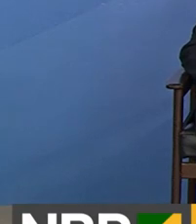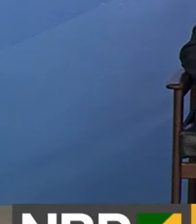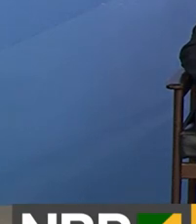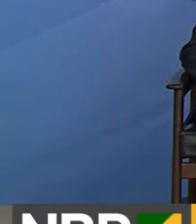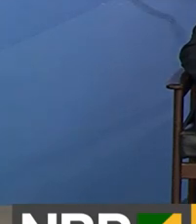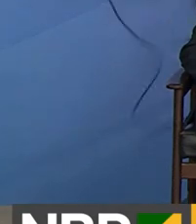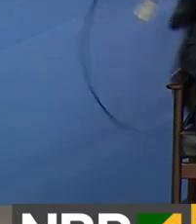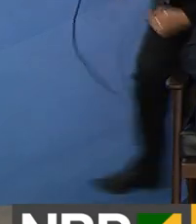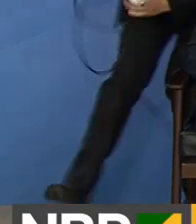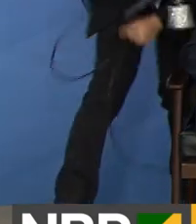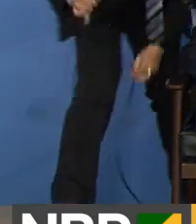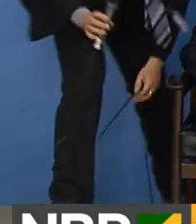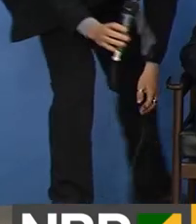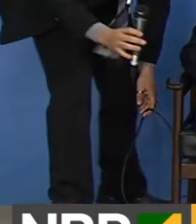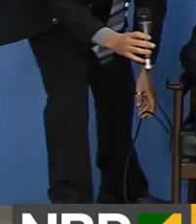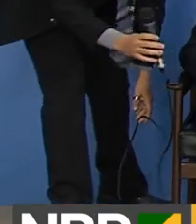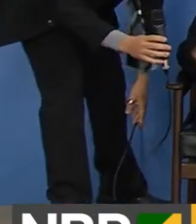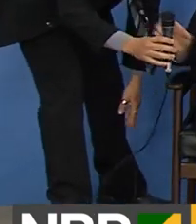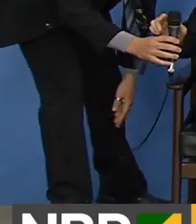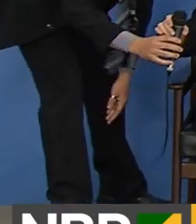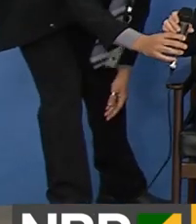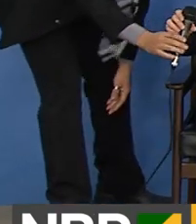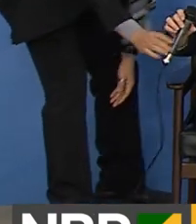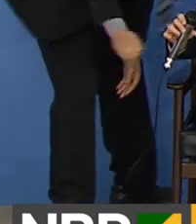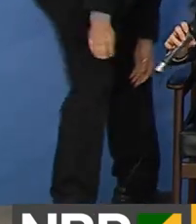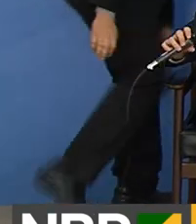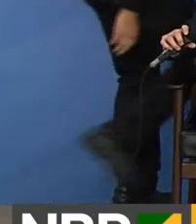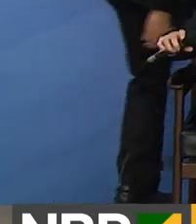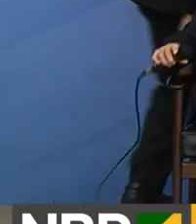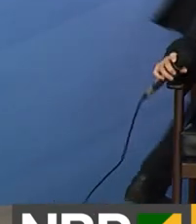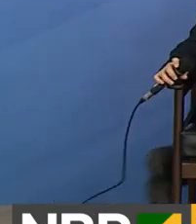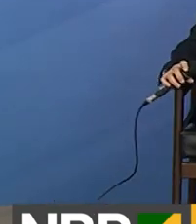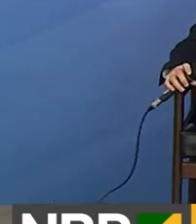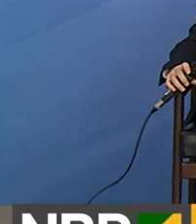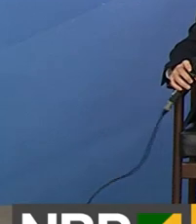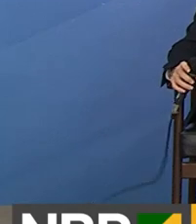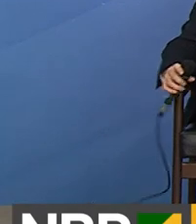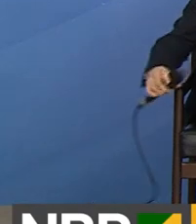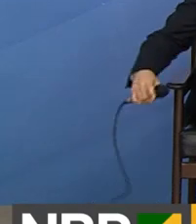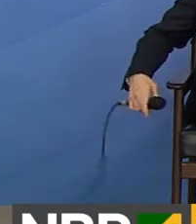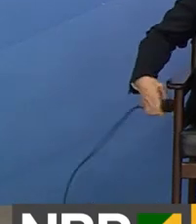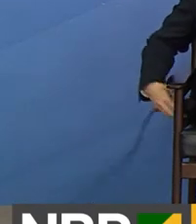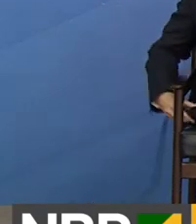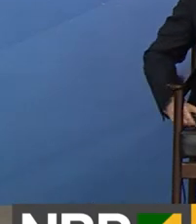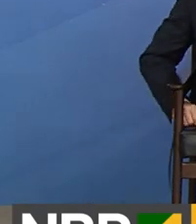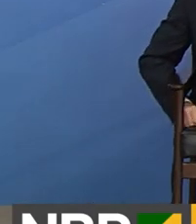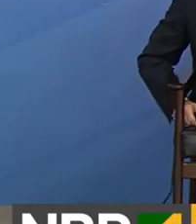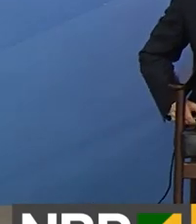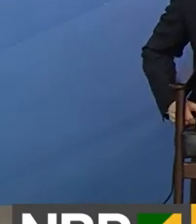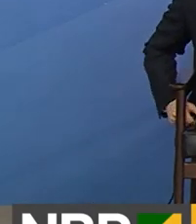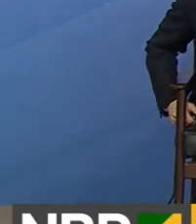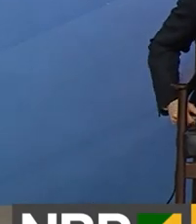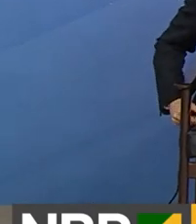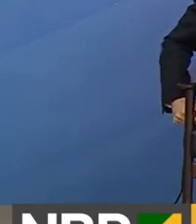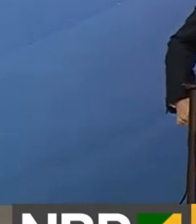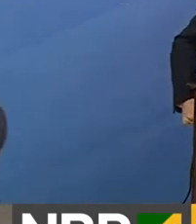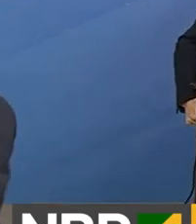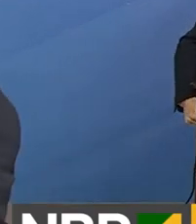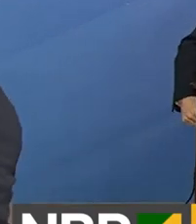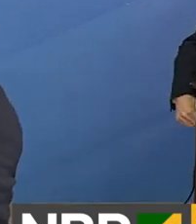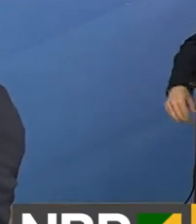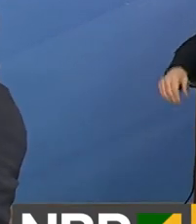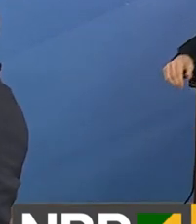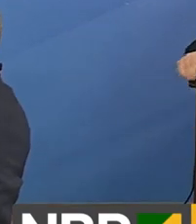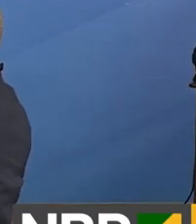apresentação seguido do presidente do banco do brasil e do presidente da caixa logo após a gente abre para as perguntas